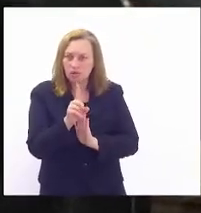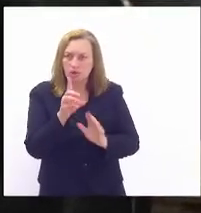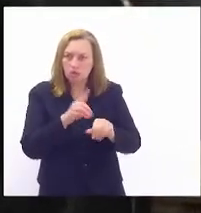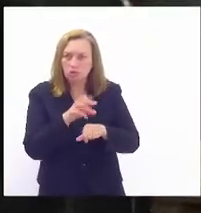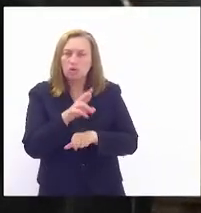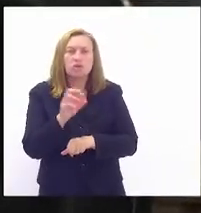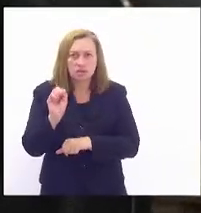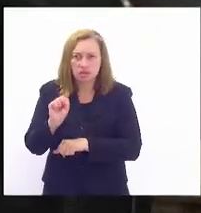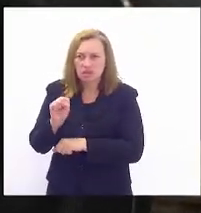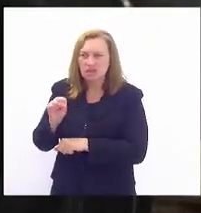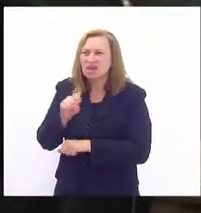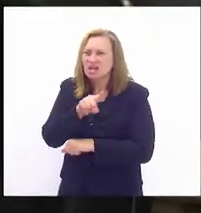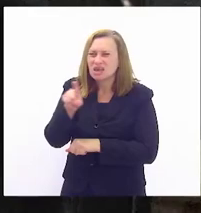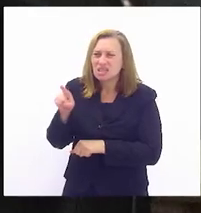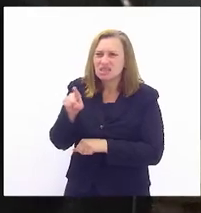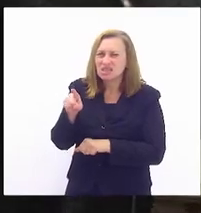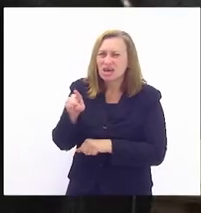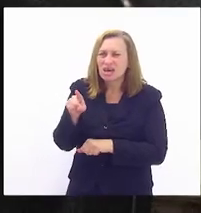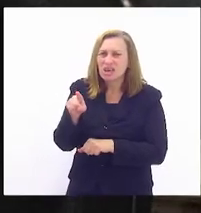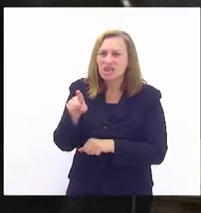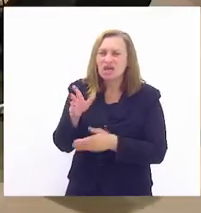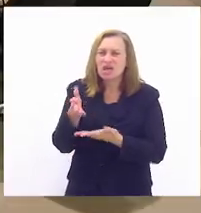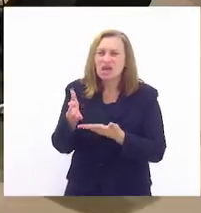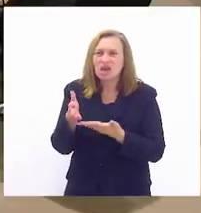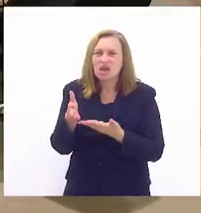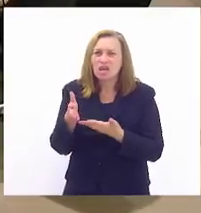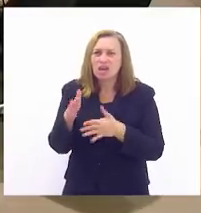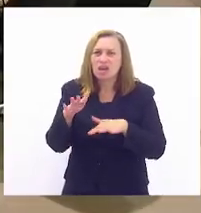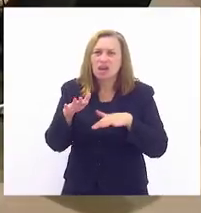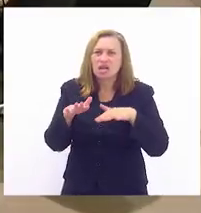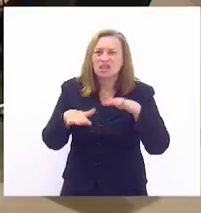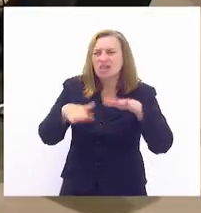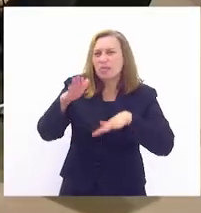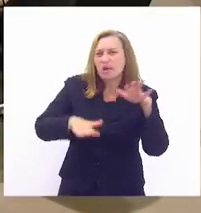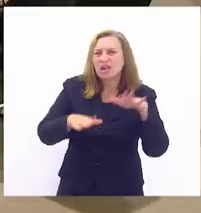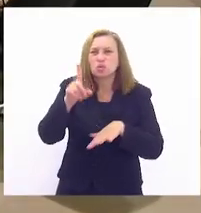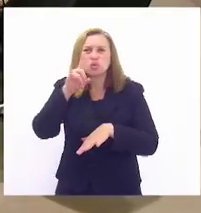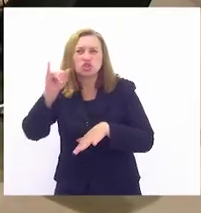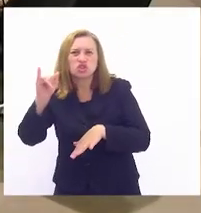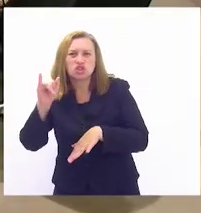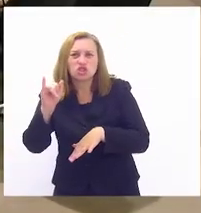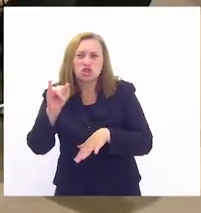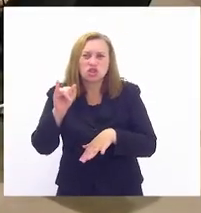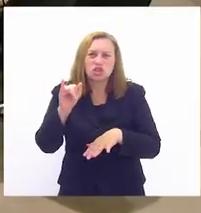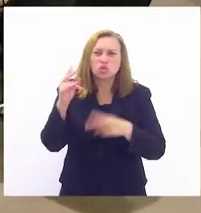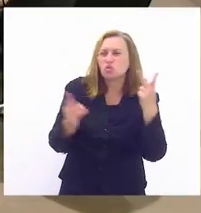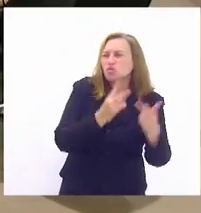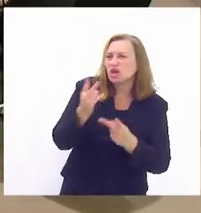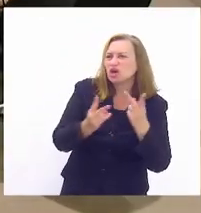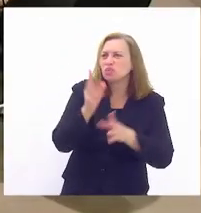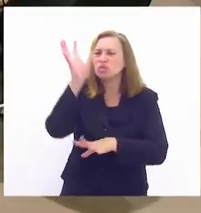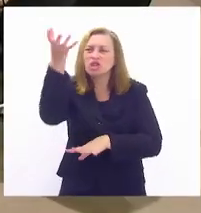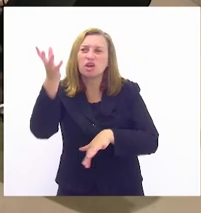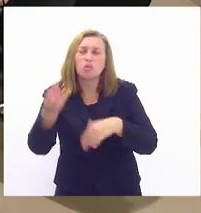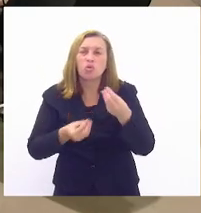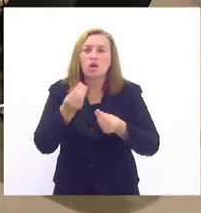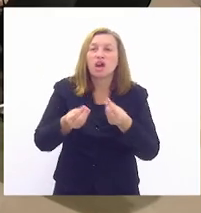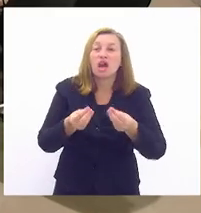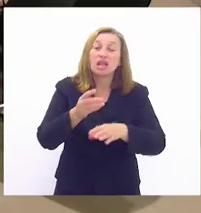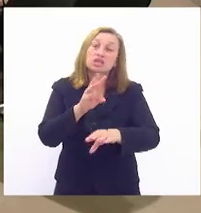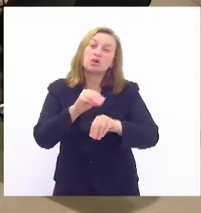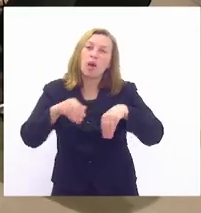Sim. Isso é em tempo de vento ou independe do dia, independe da condição meteorológica? Em relação à